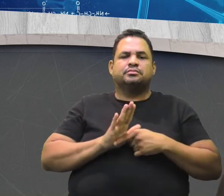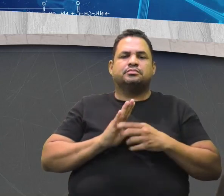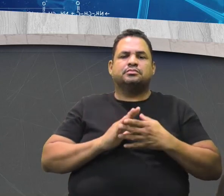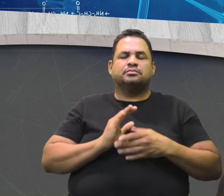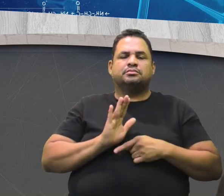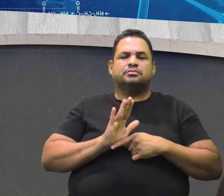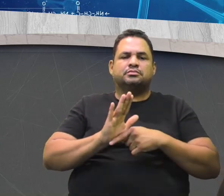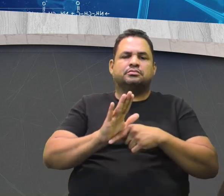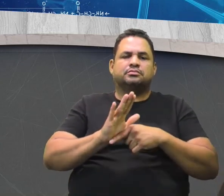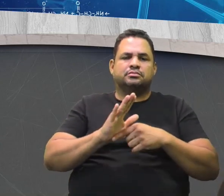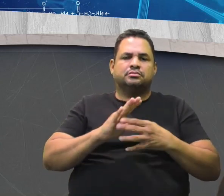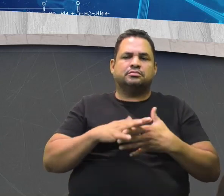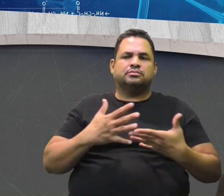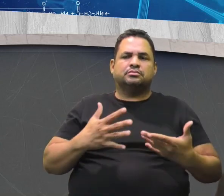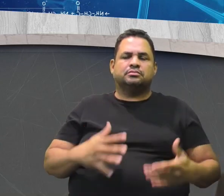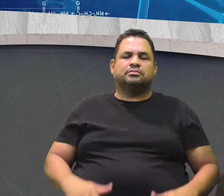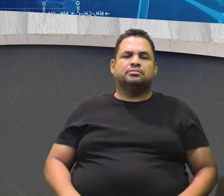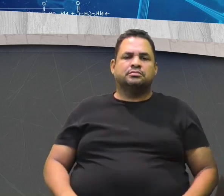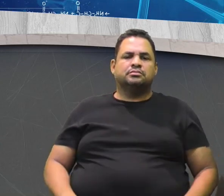a